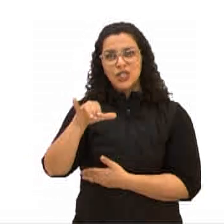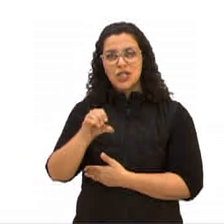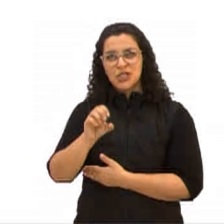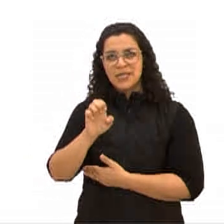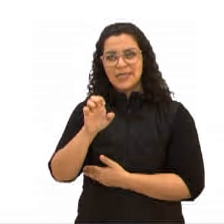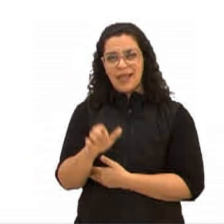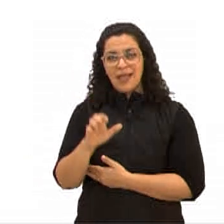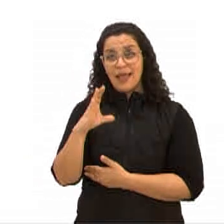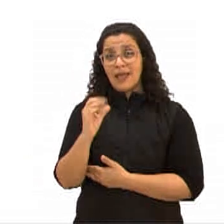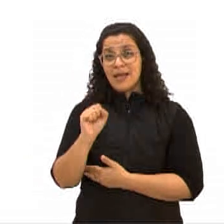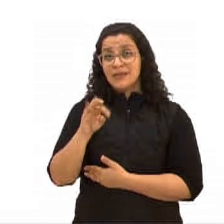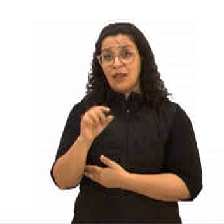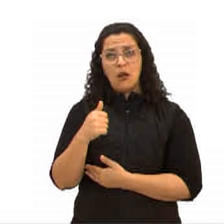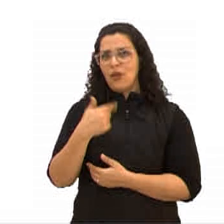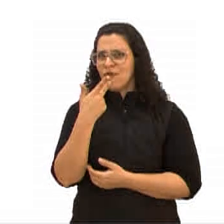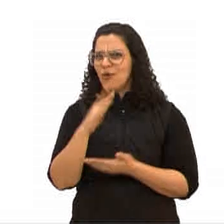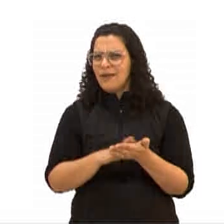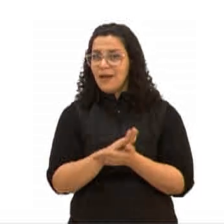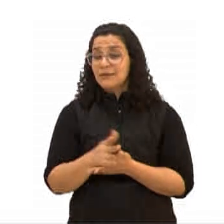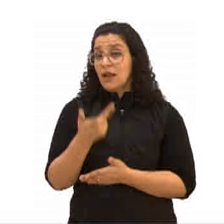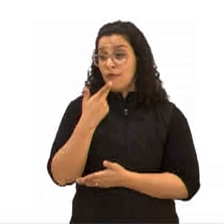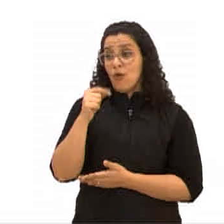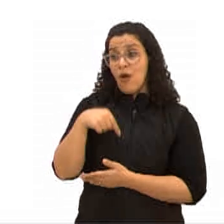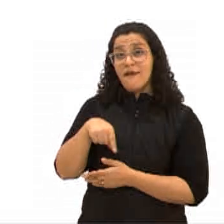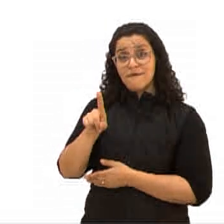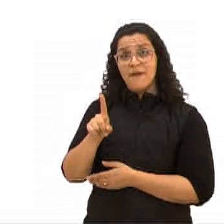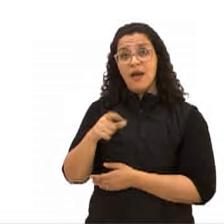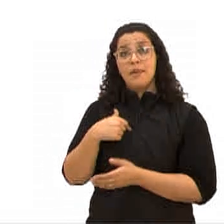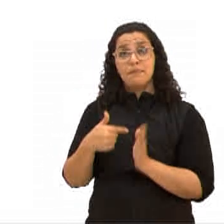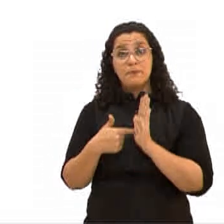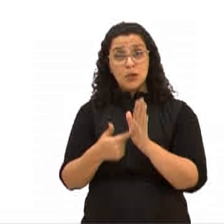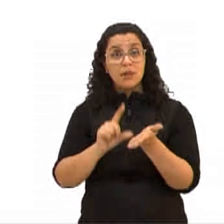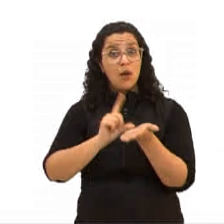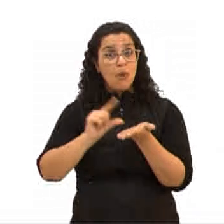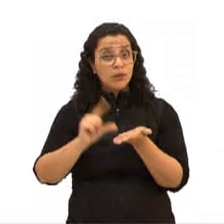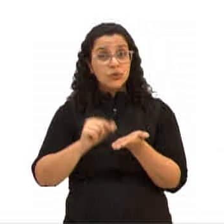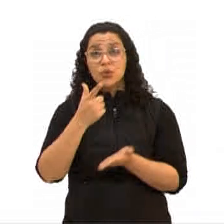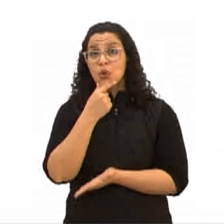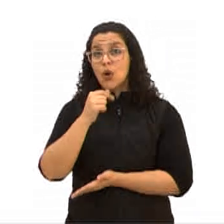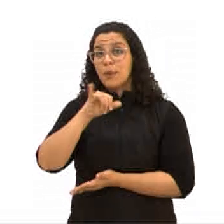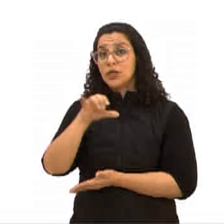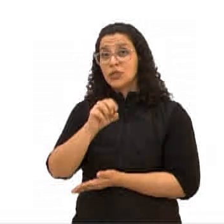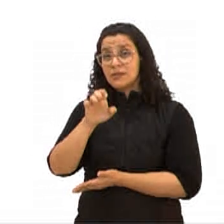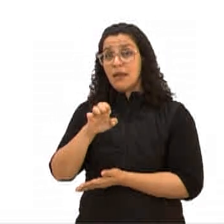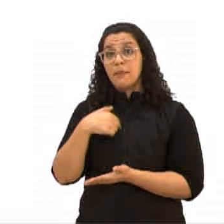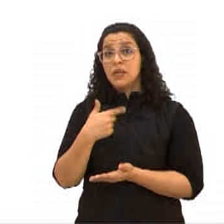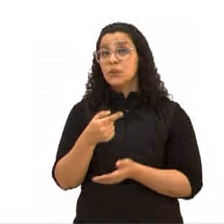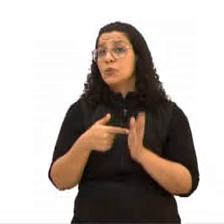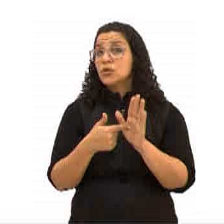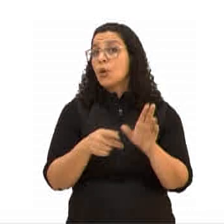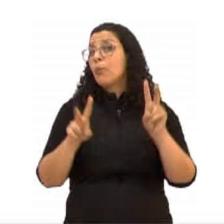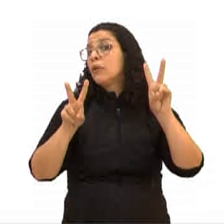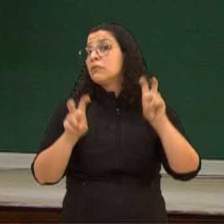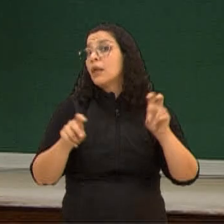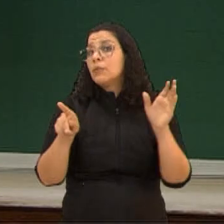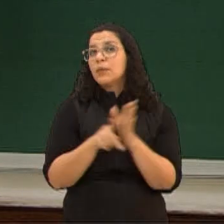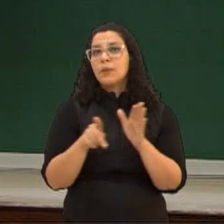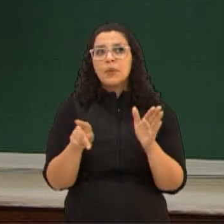José Castelo. Lembra que ela falou do artigo do José Castelo? Usando apenas o termo